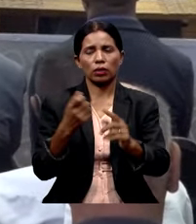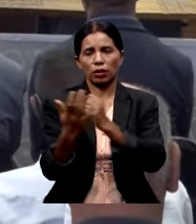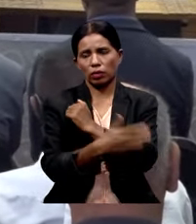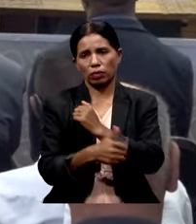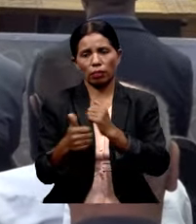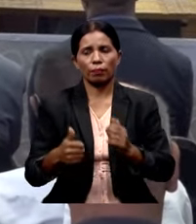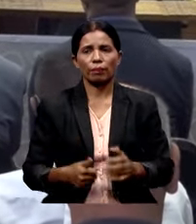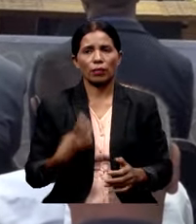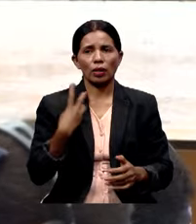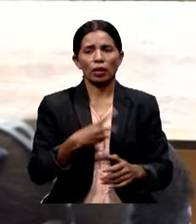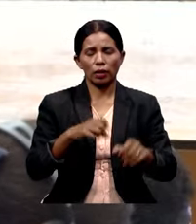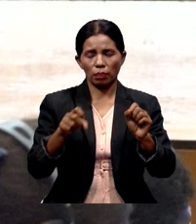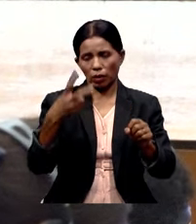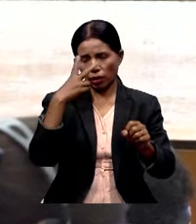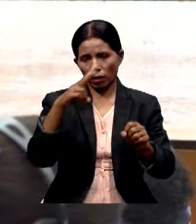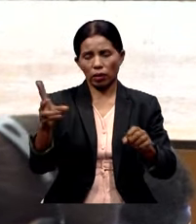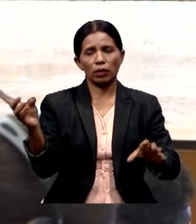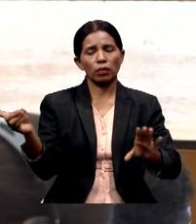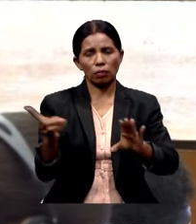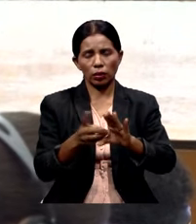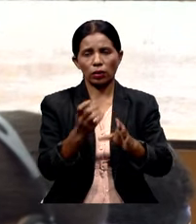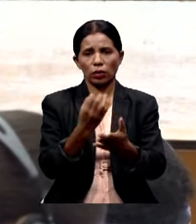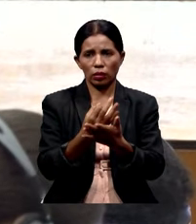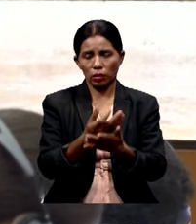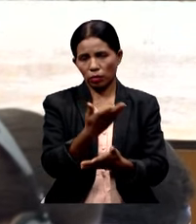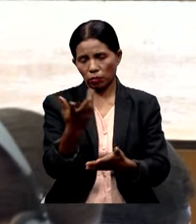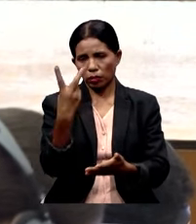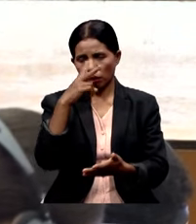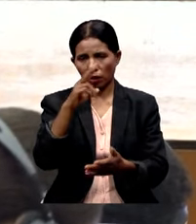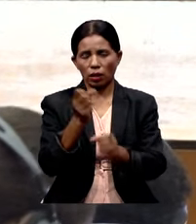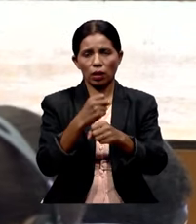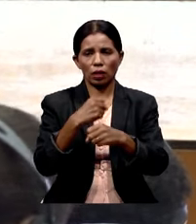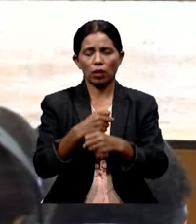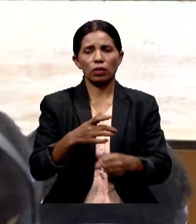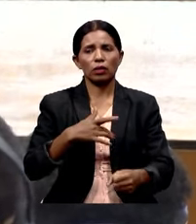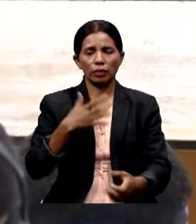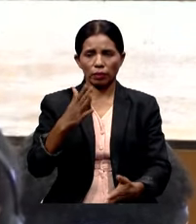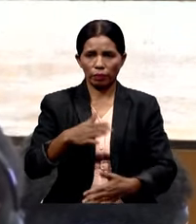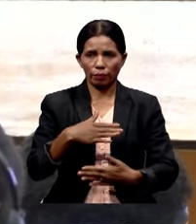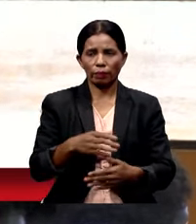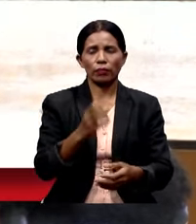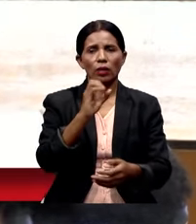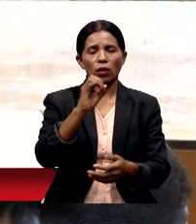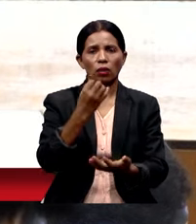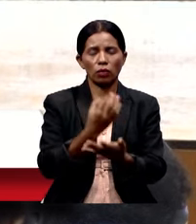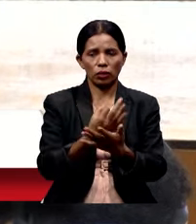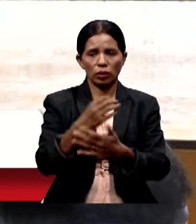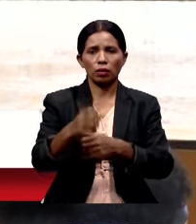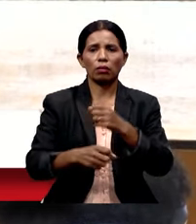Pela areia, documentos orçamentais, na beita vos tira ralo de uma apreciação, orçamento